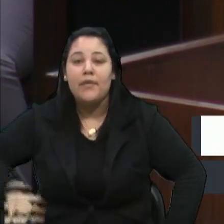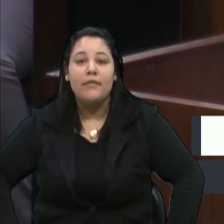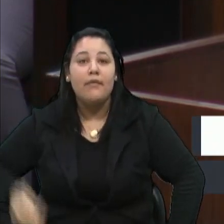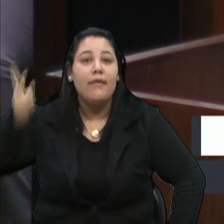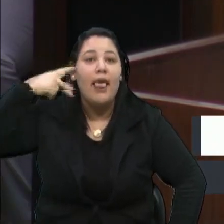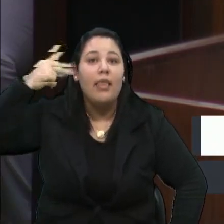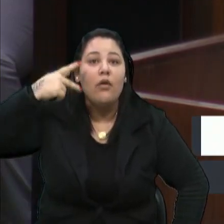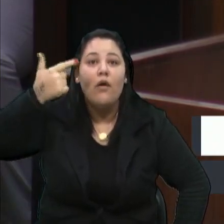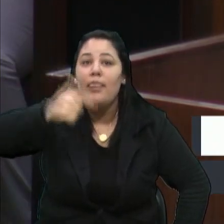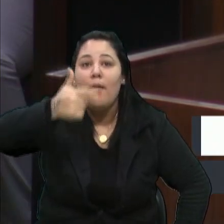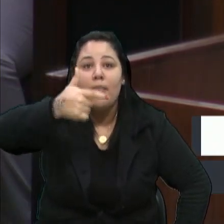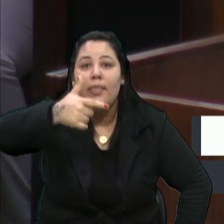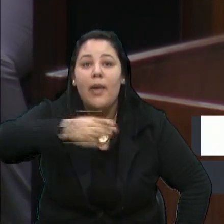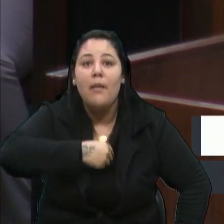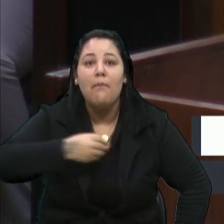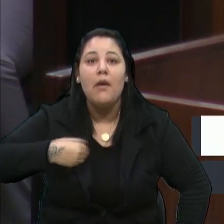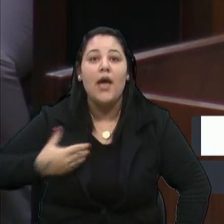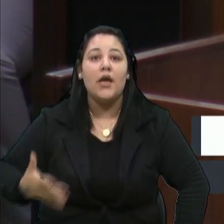médico